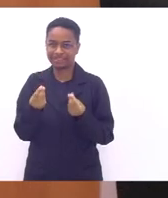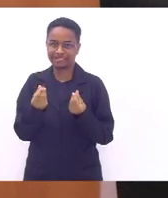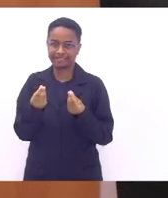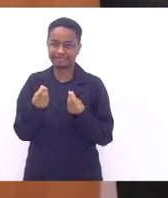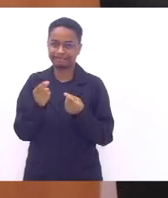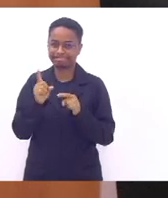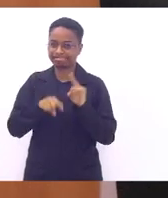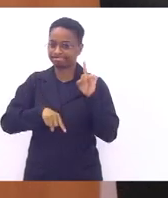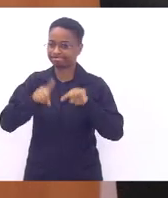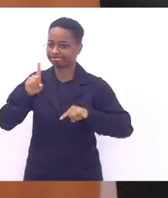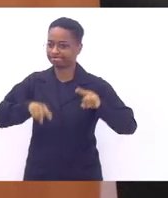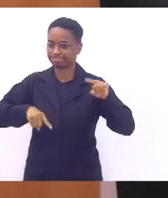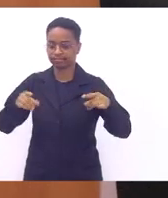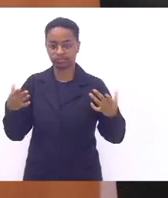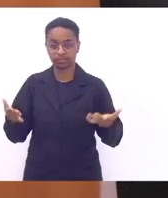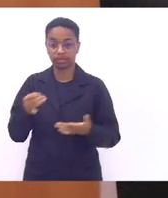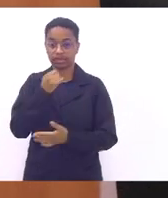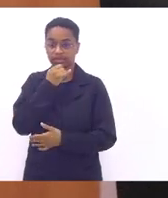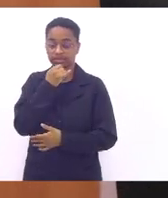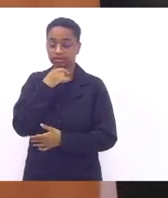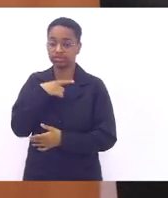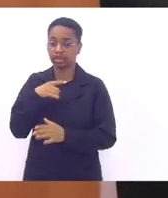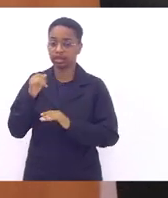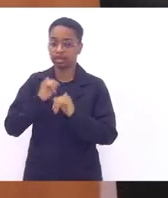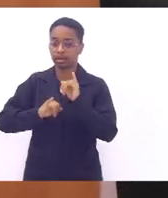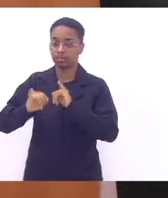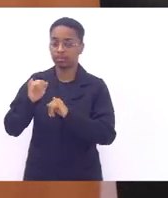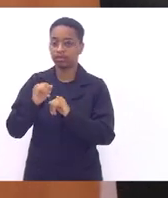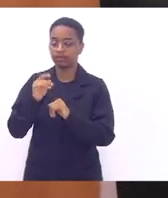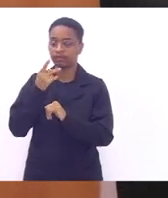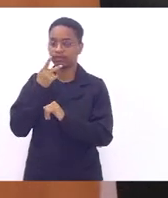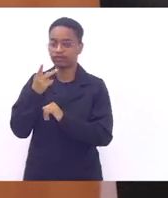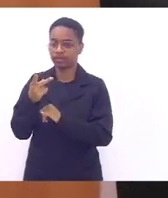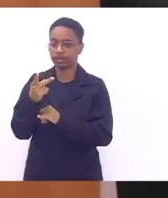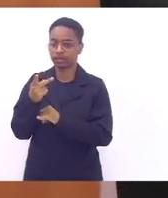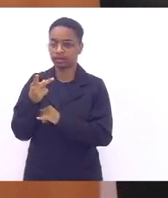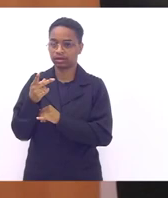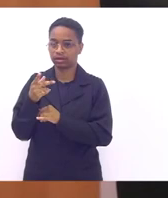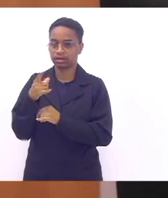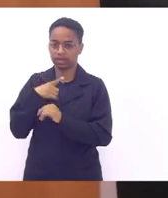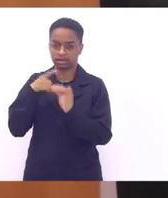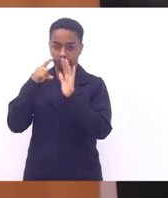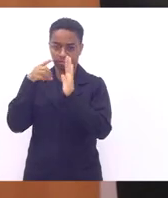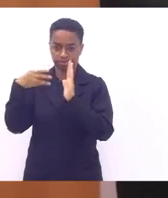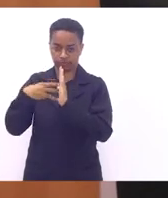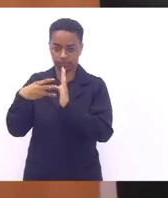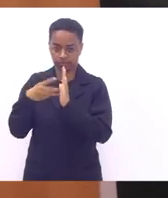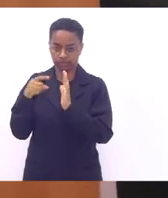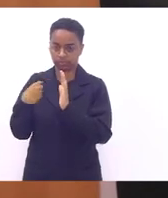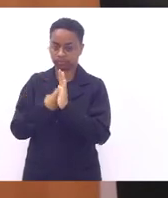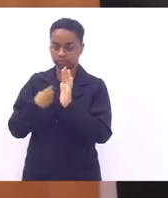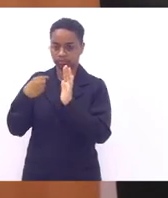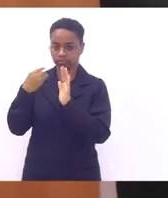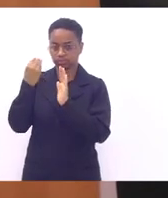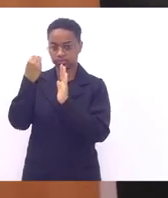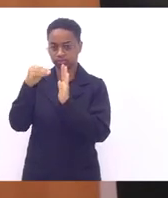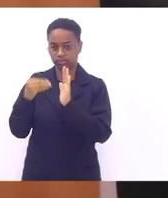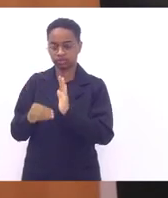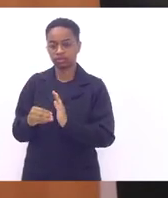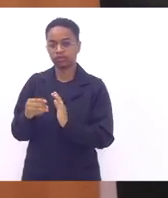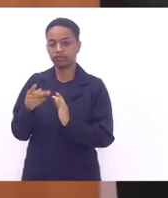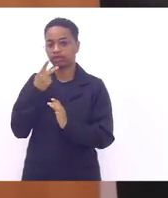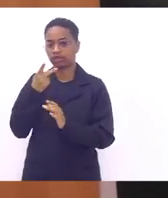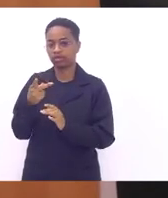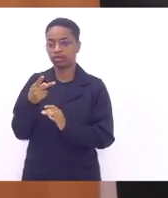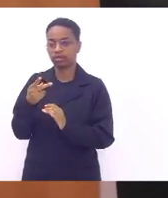muito variáveis. Então, a gente tem, por exemplo, um laboratório que diz que manda, no questionário que a gente mandou, no primeiro inquérito, que ele mandava